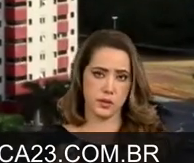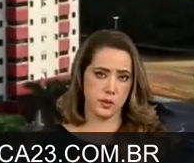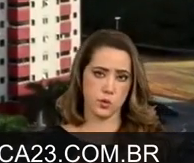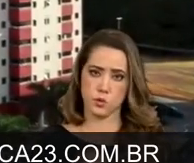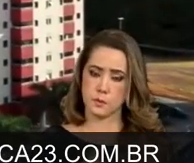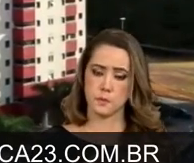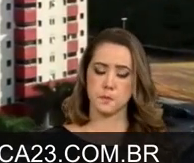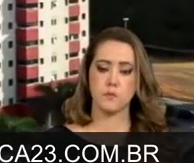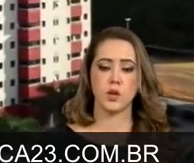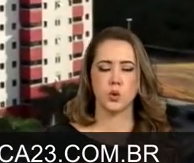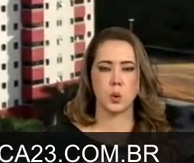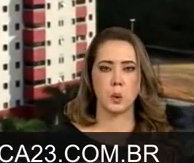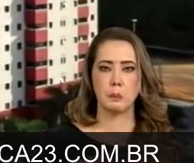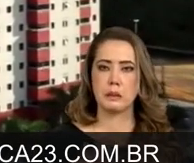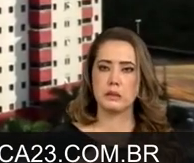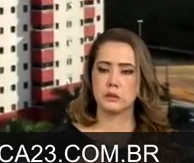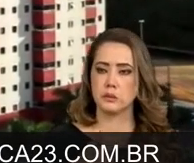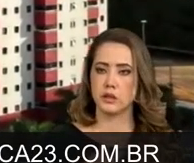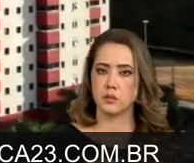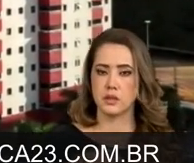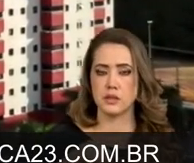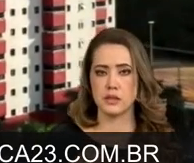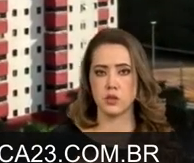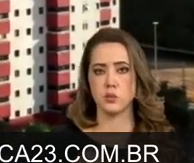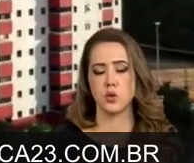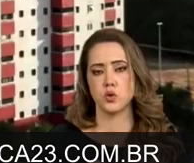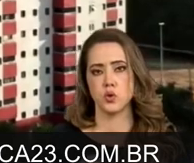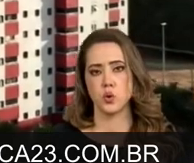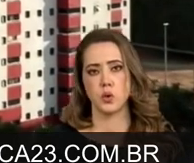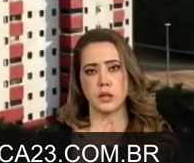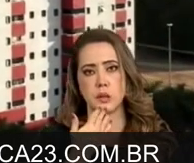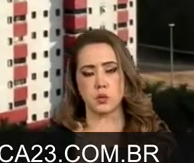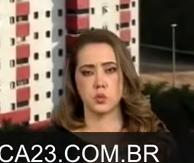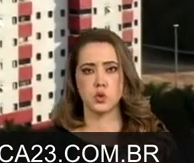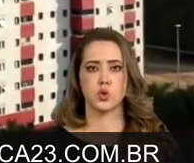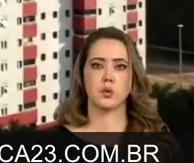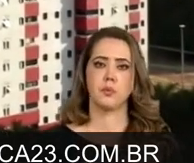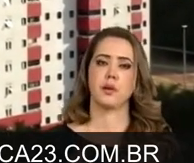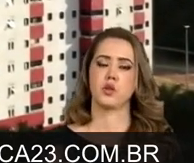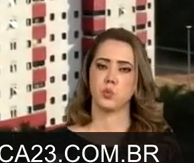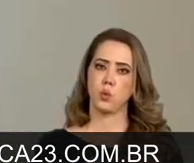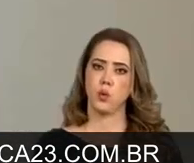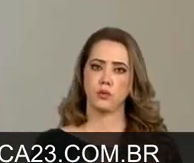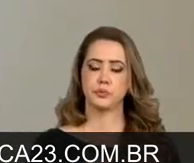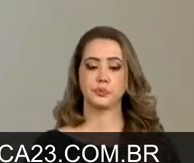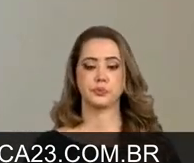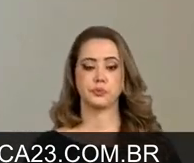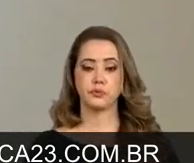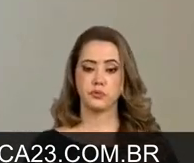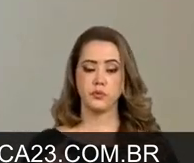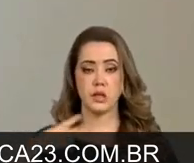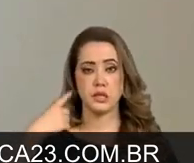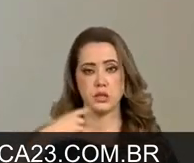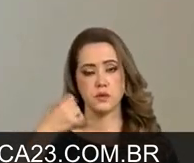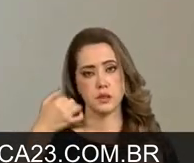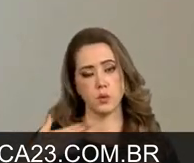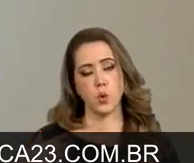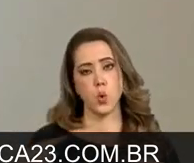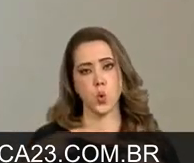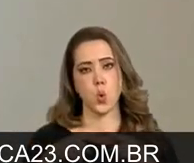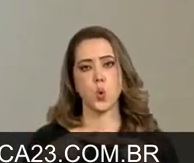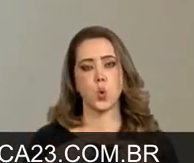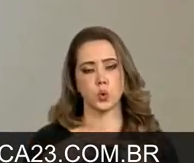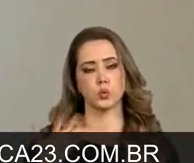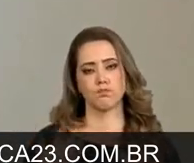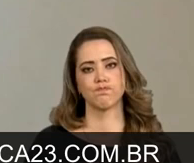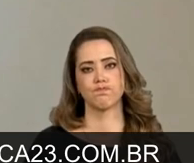país, são pelo menos 7 milhões de contratos de empréstimo imobiliário desse tipo. Este advogado concordou com a